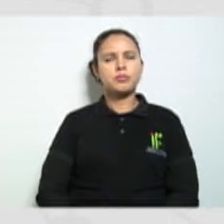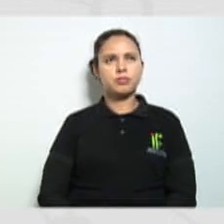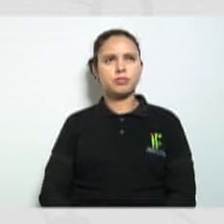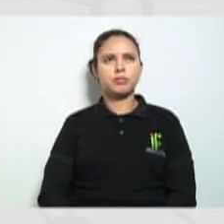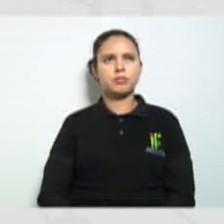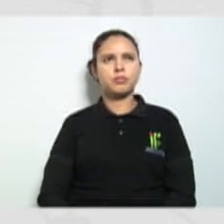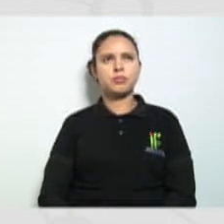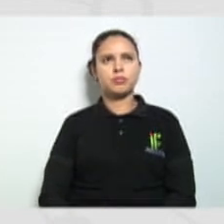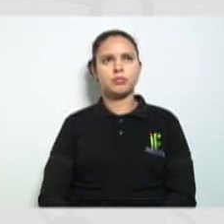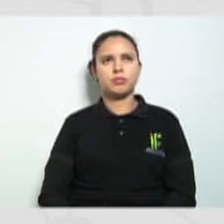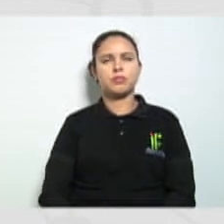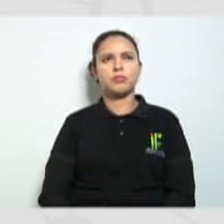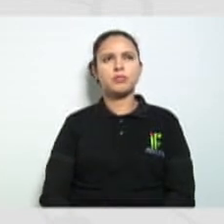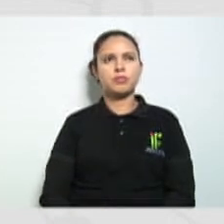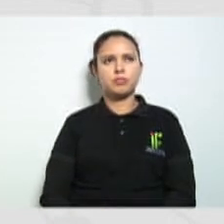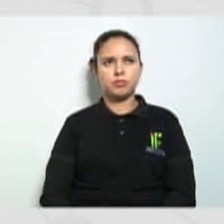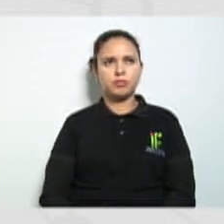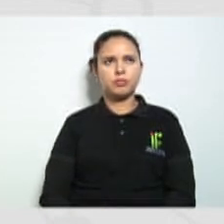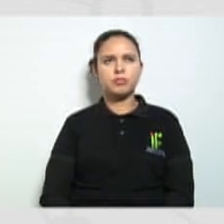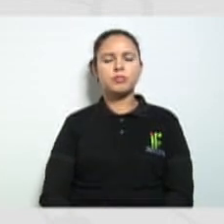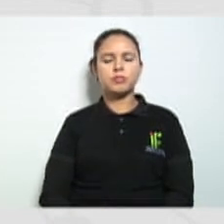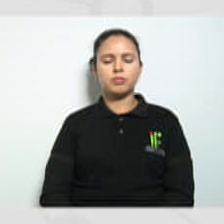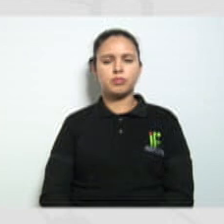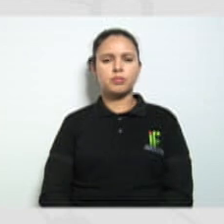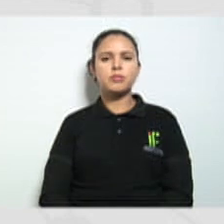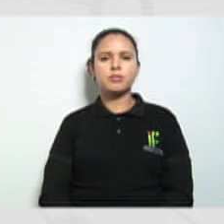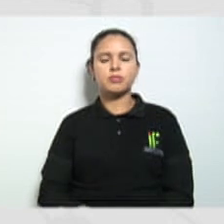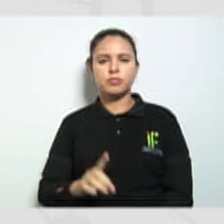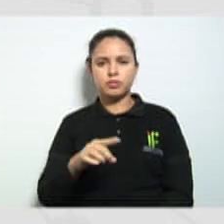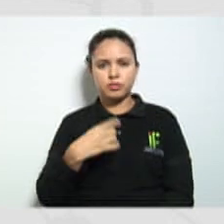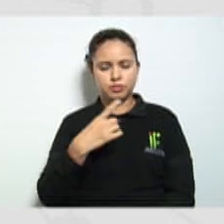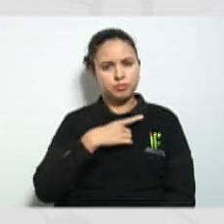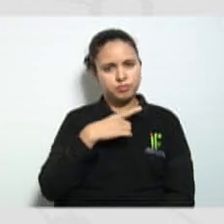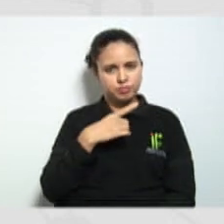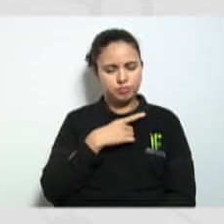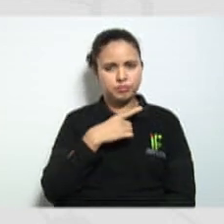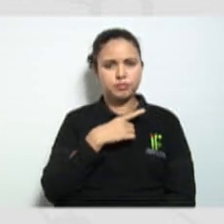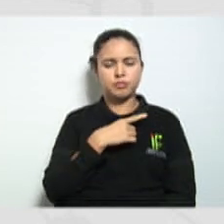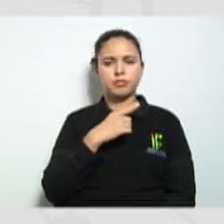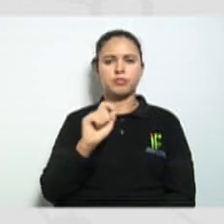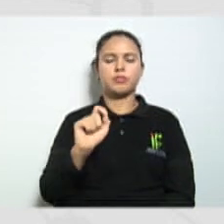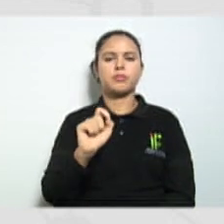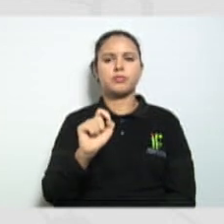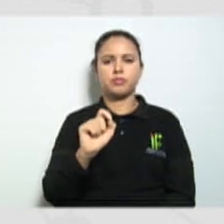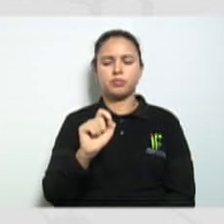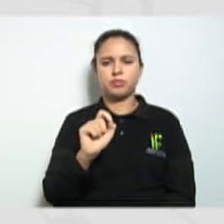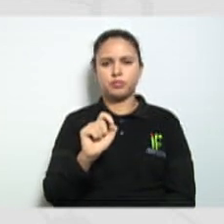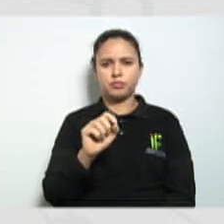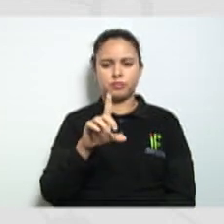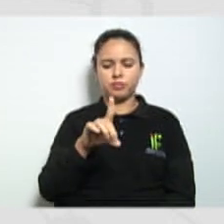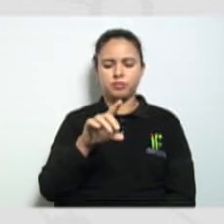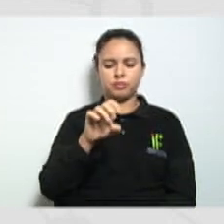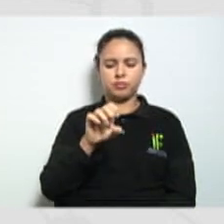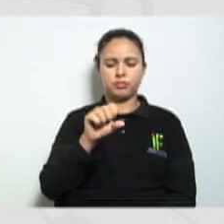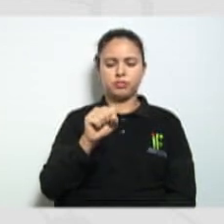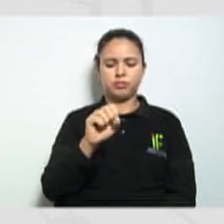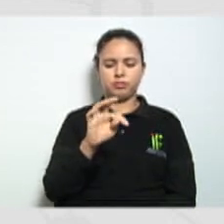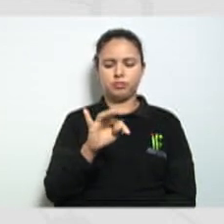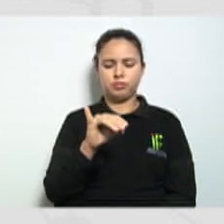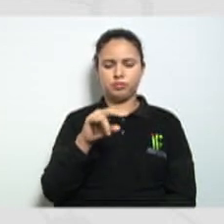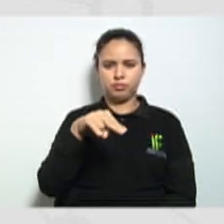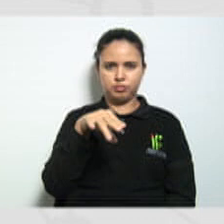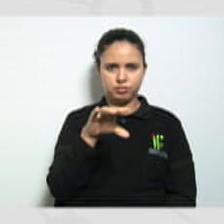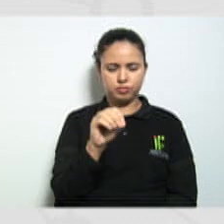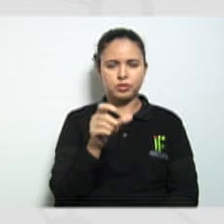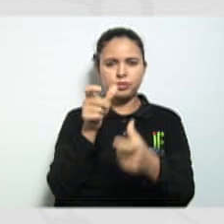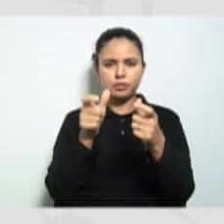débito. Então, nós temos o destino, foi um recebimento, não foi? Então, o destino desse dinheiro foi